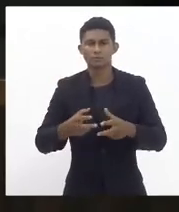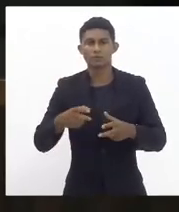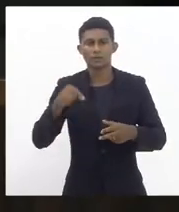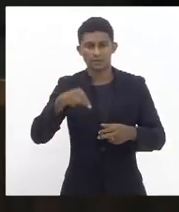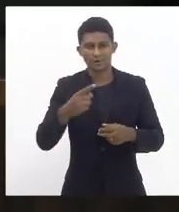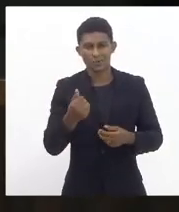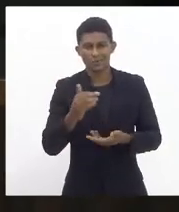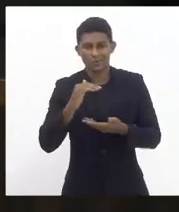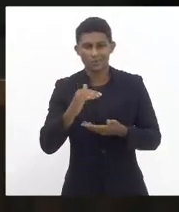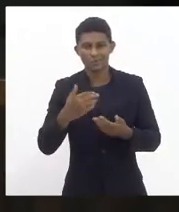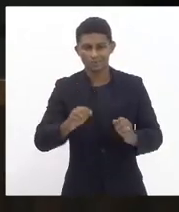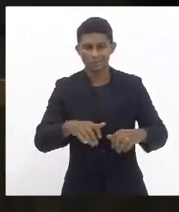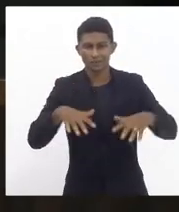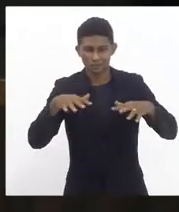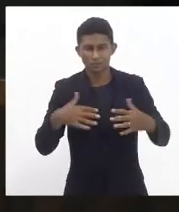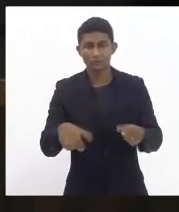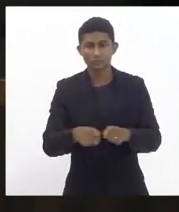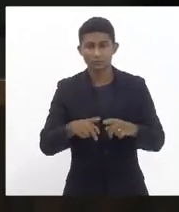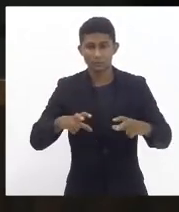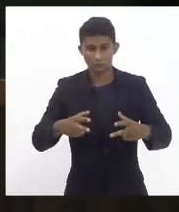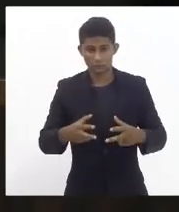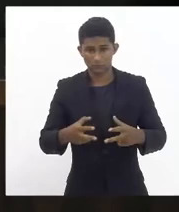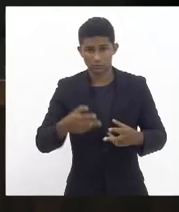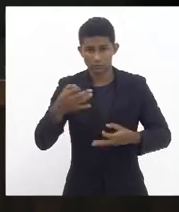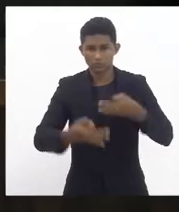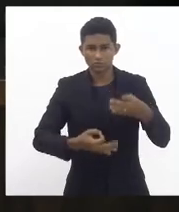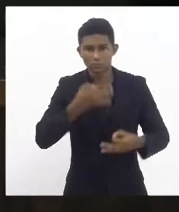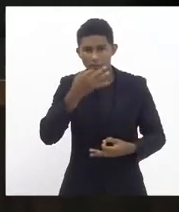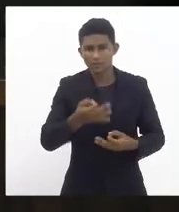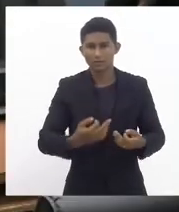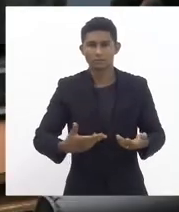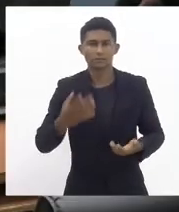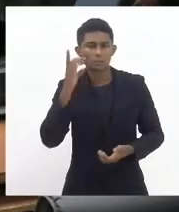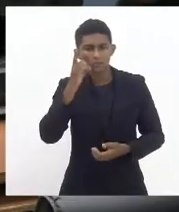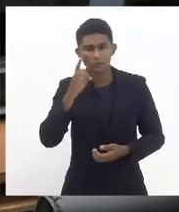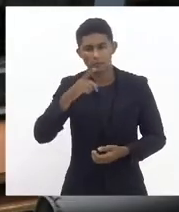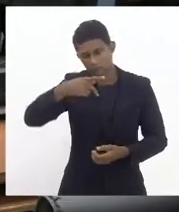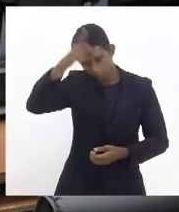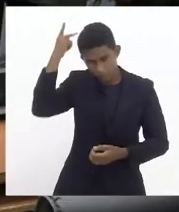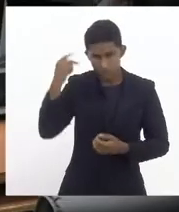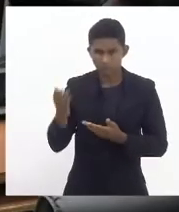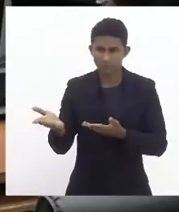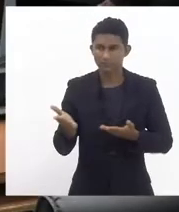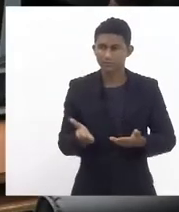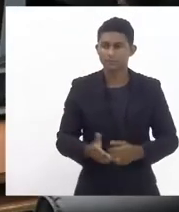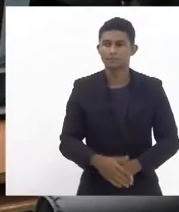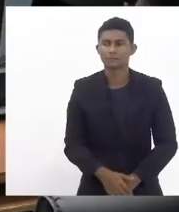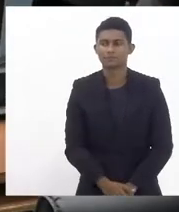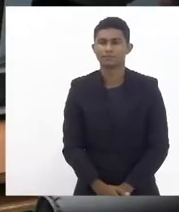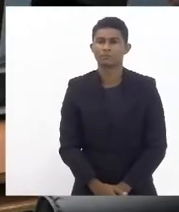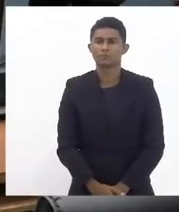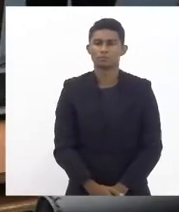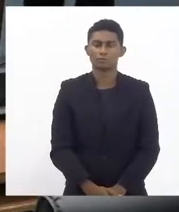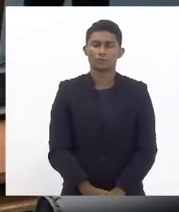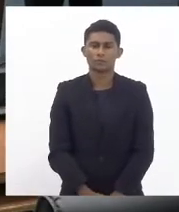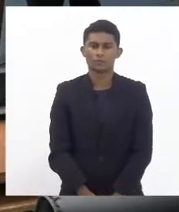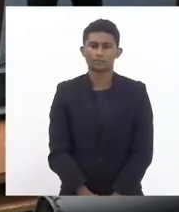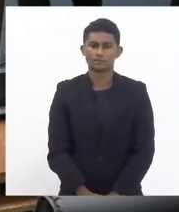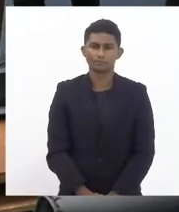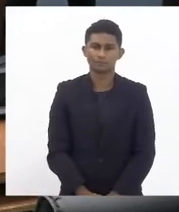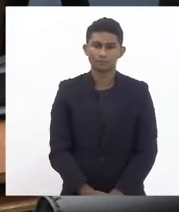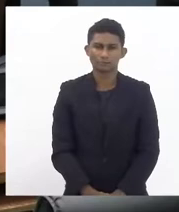plenário do emite parecer pela comissão de correção Justiça Deputado Luiz Paulo E aí